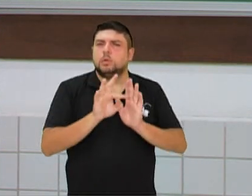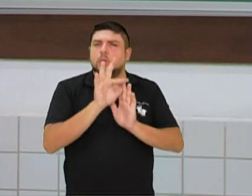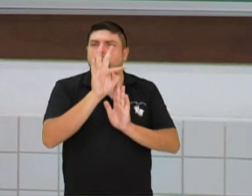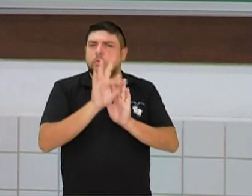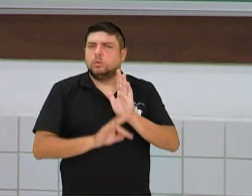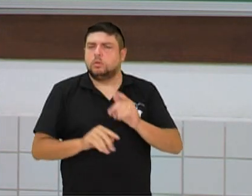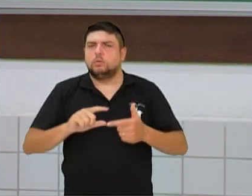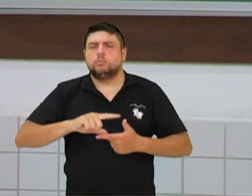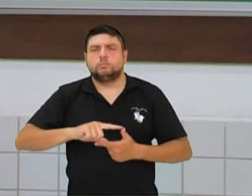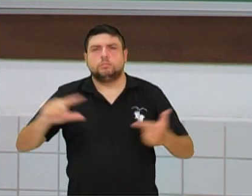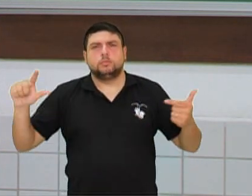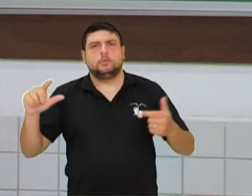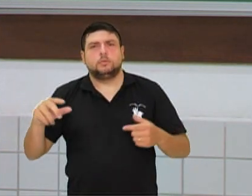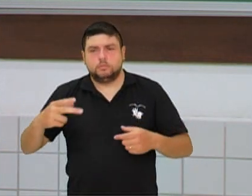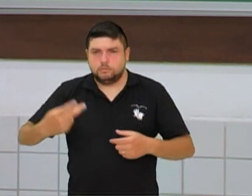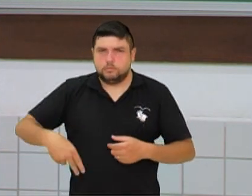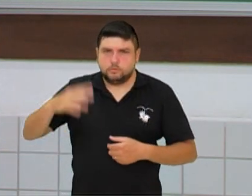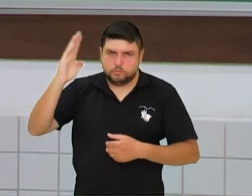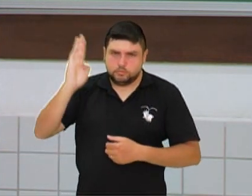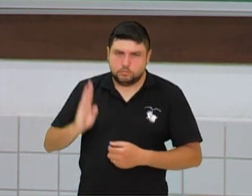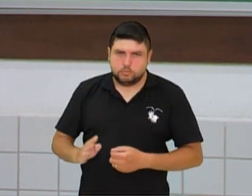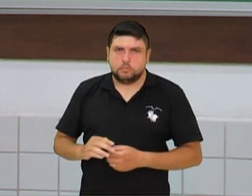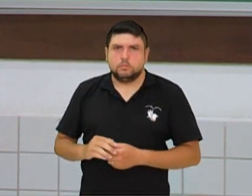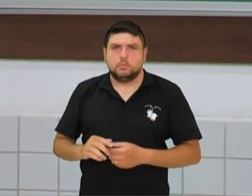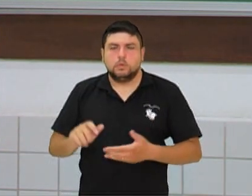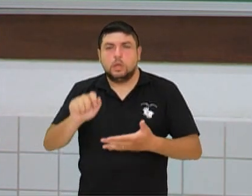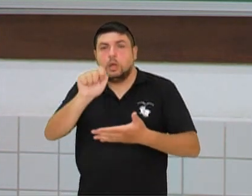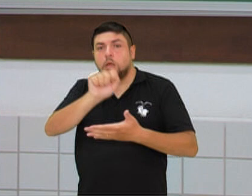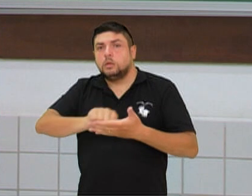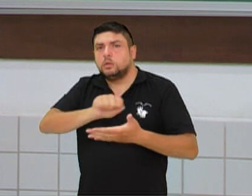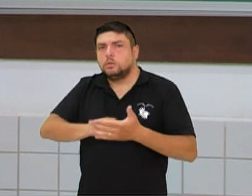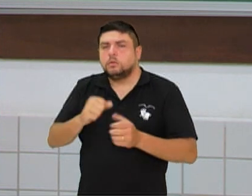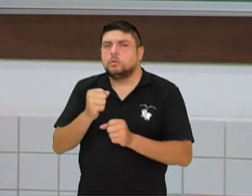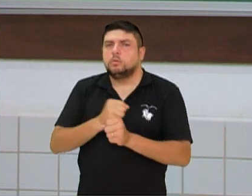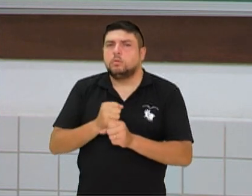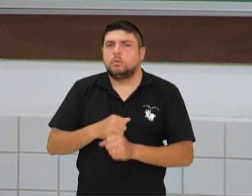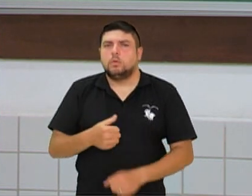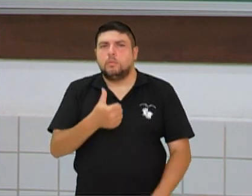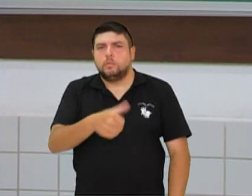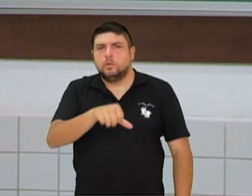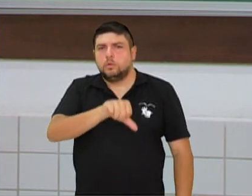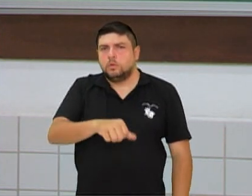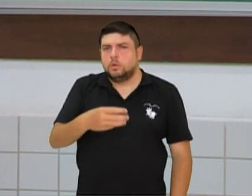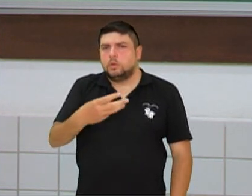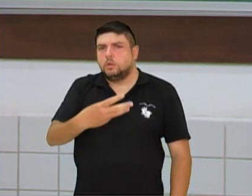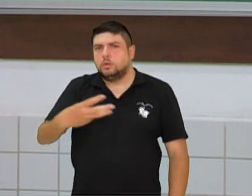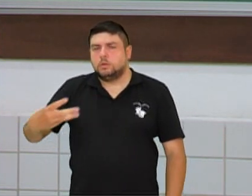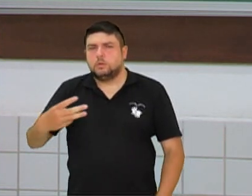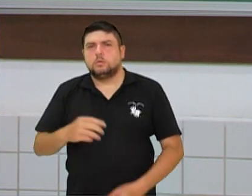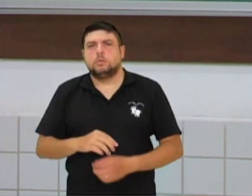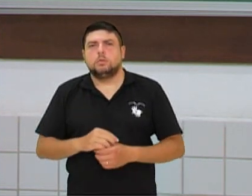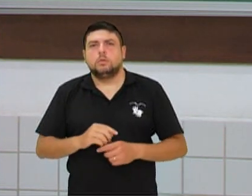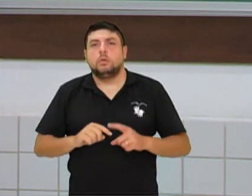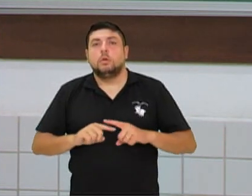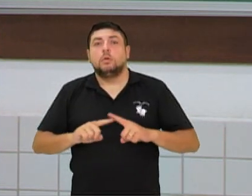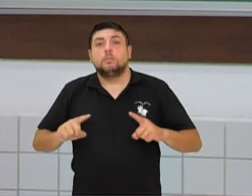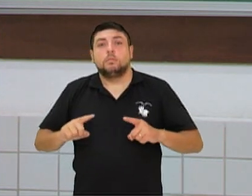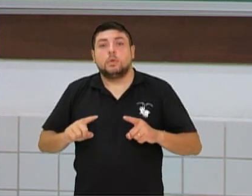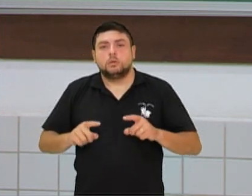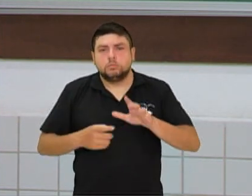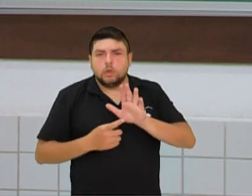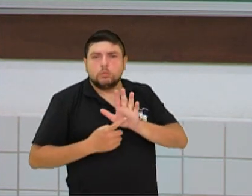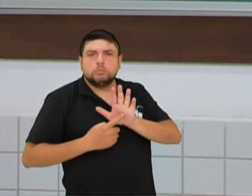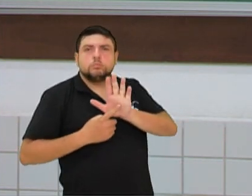Imagine, o primeiro. Ela foi escrita em 1933, mas ela só pôde ser encenada 30 anos depois,